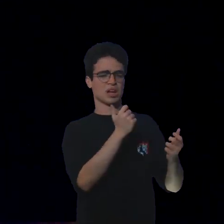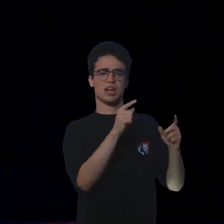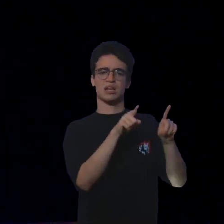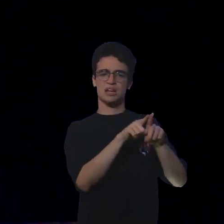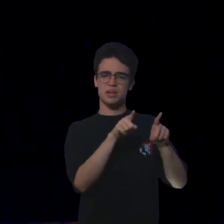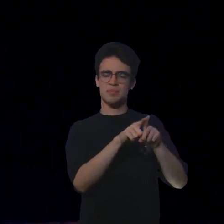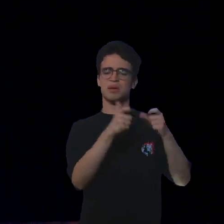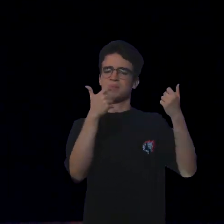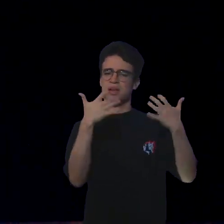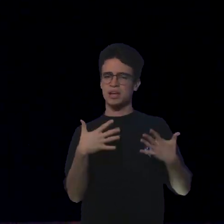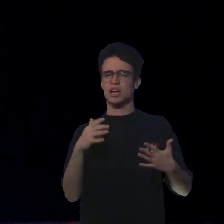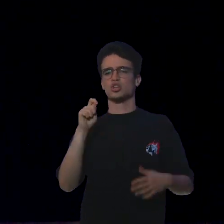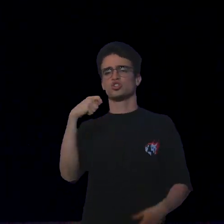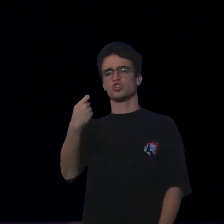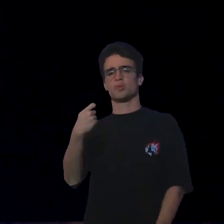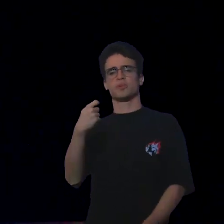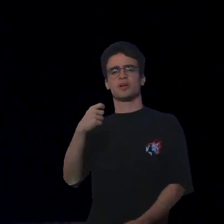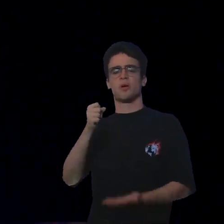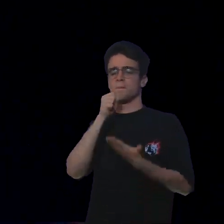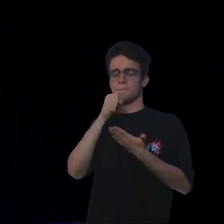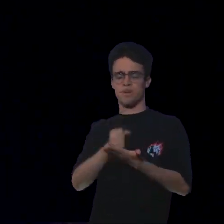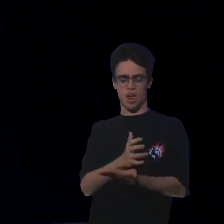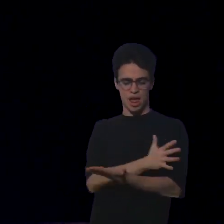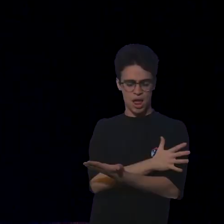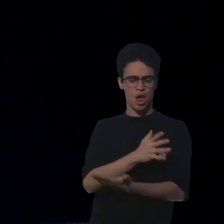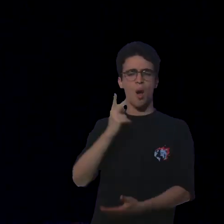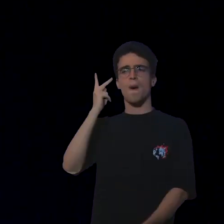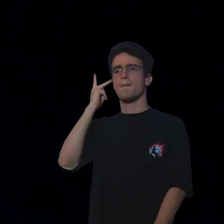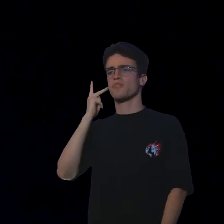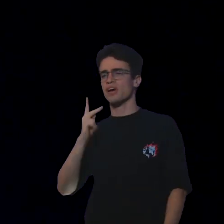dos profetas, de Moisés até os